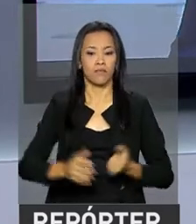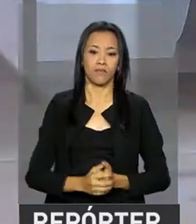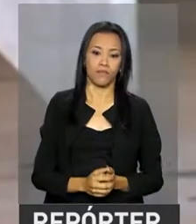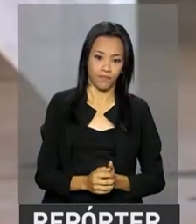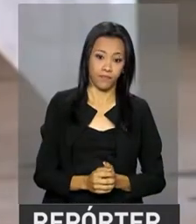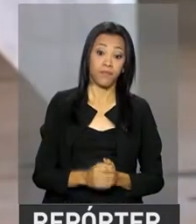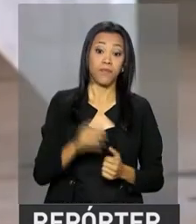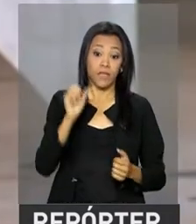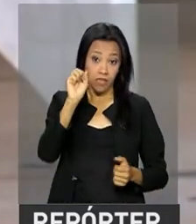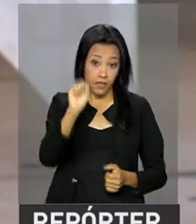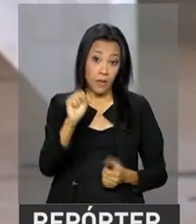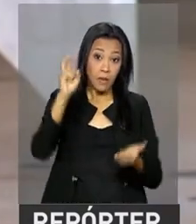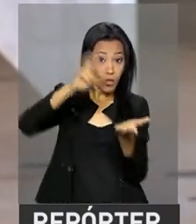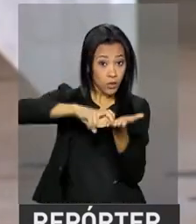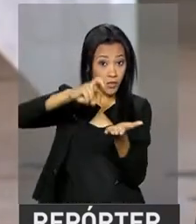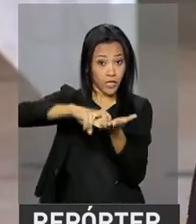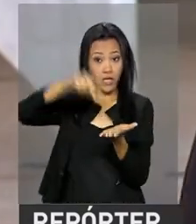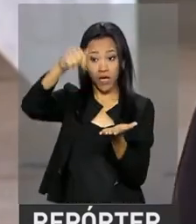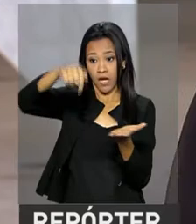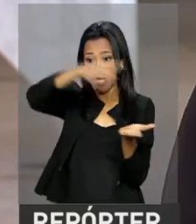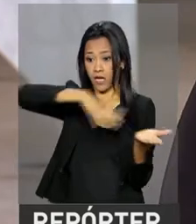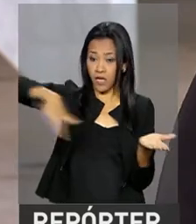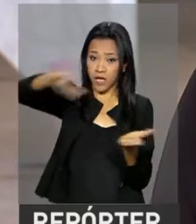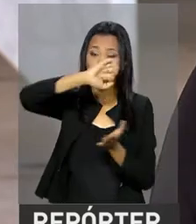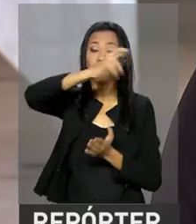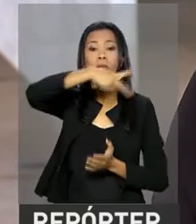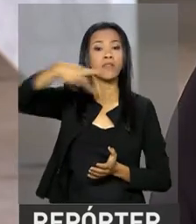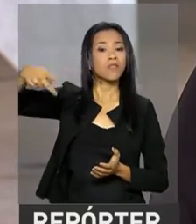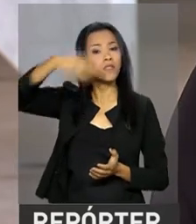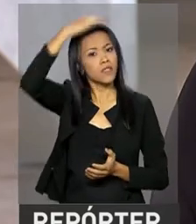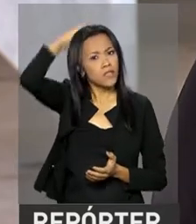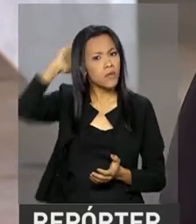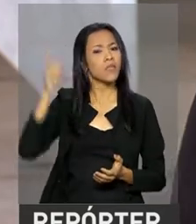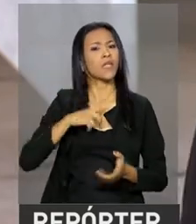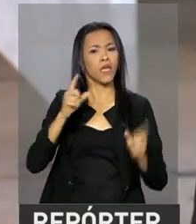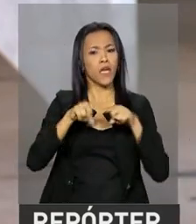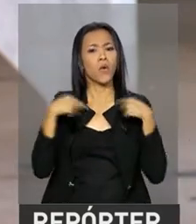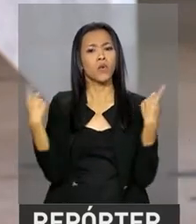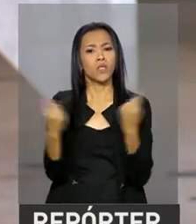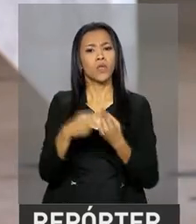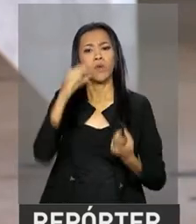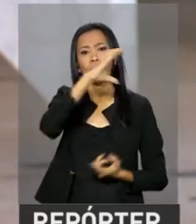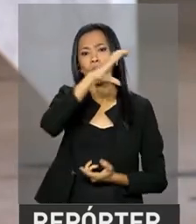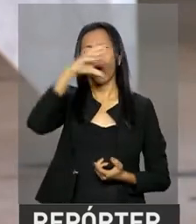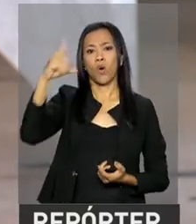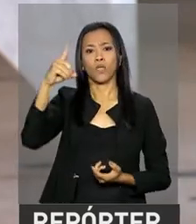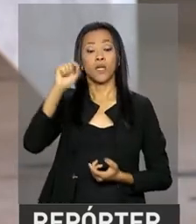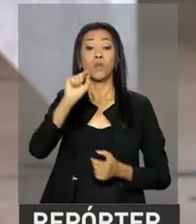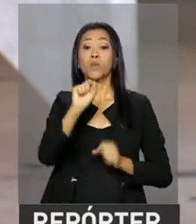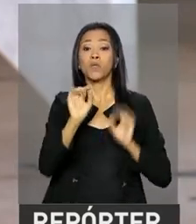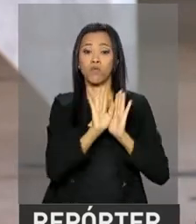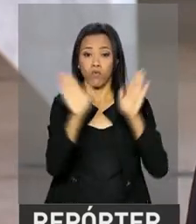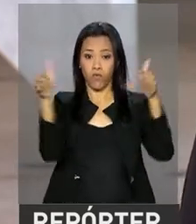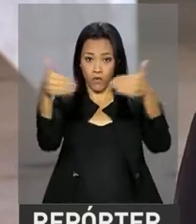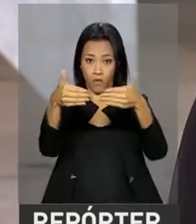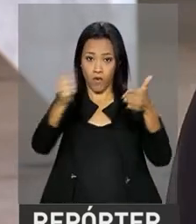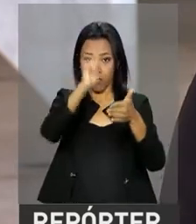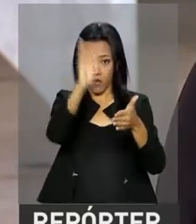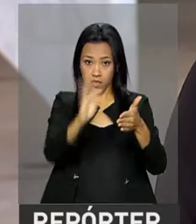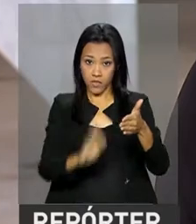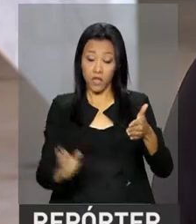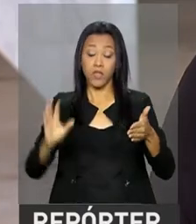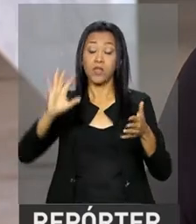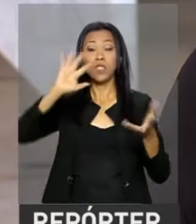Bom, pela manhã aqui no Palácio do Planalto, o presidente Michel Temer tem reunião com os coordenadores do Fórum Brasileiro de